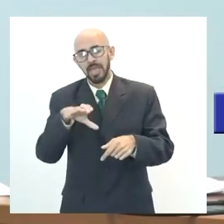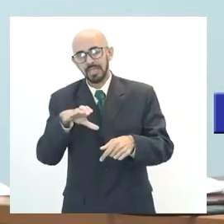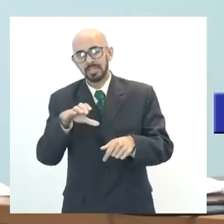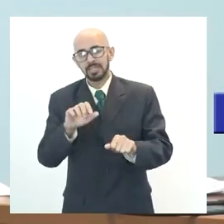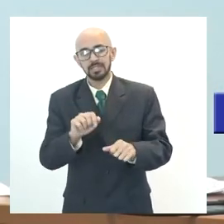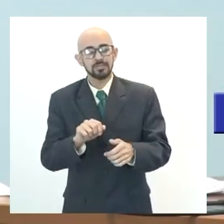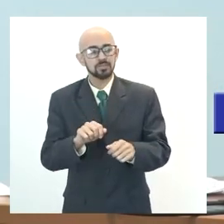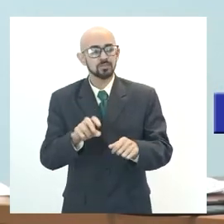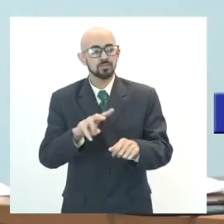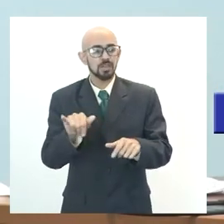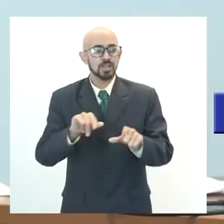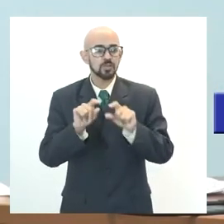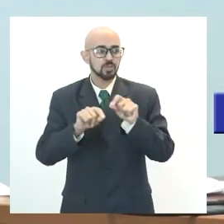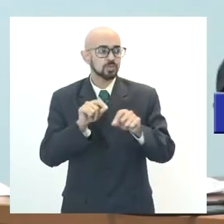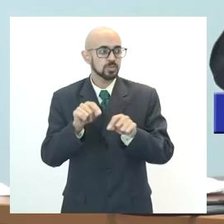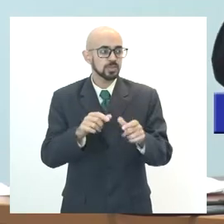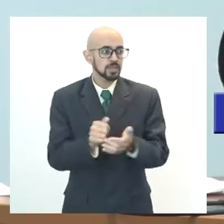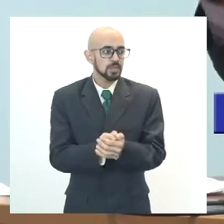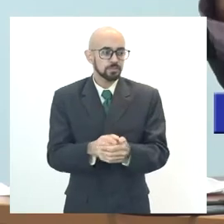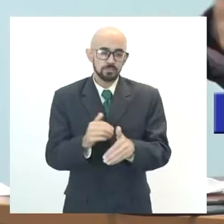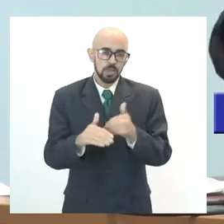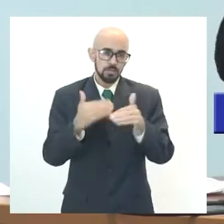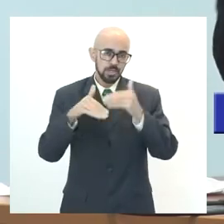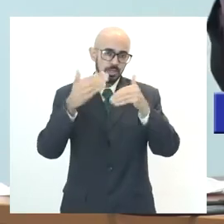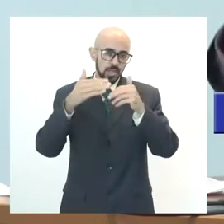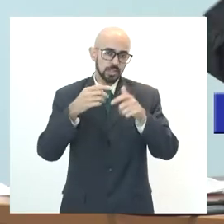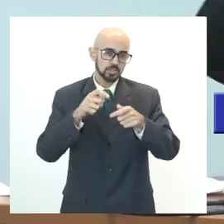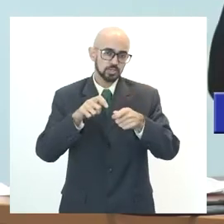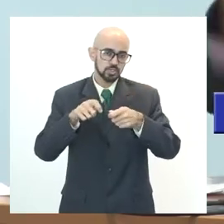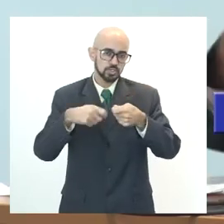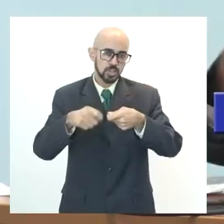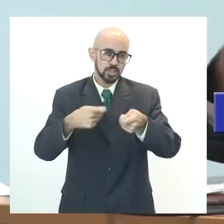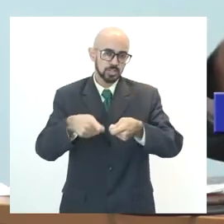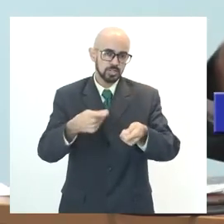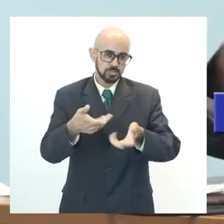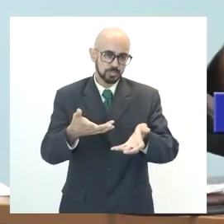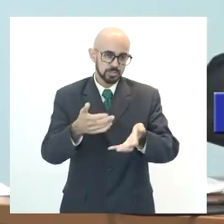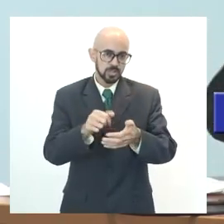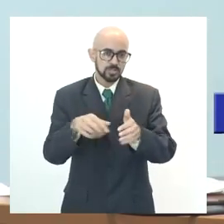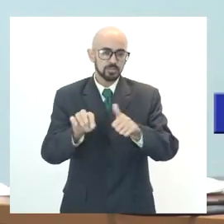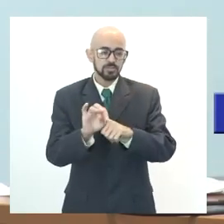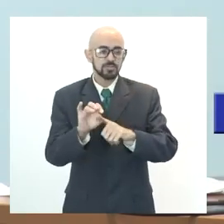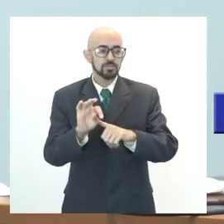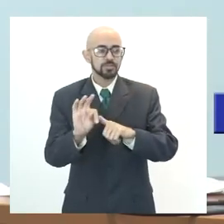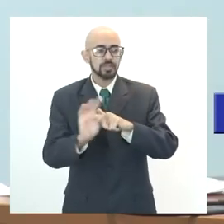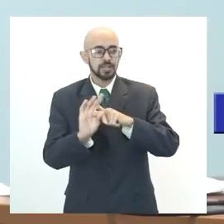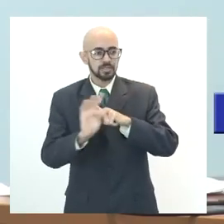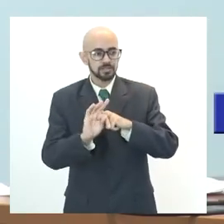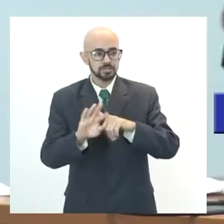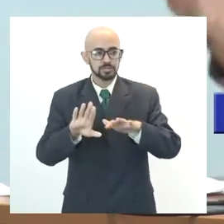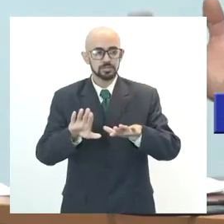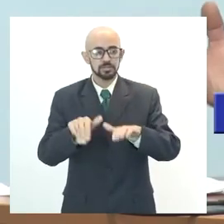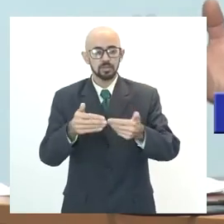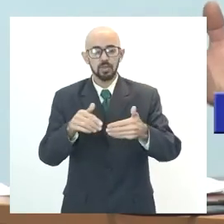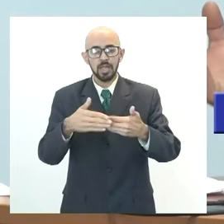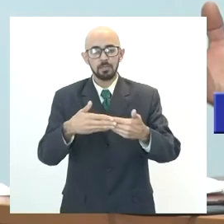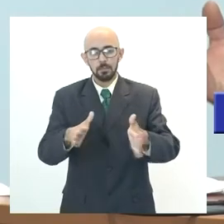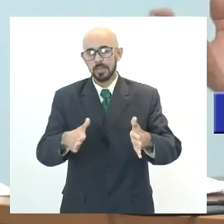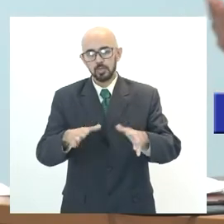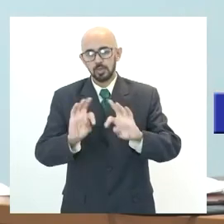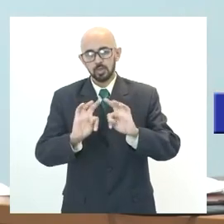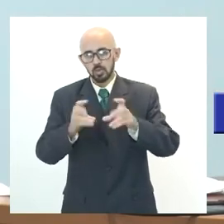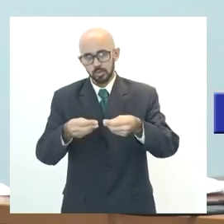proliferar em cargos de gerência e administração e técnicos é abertura total